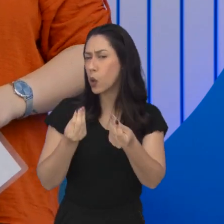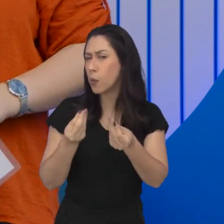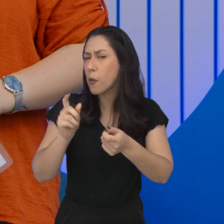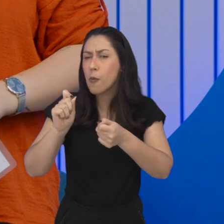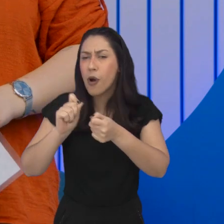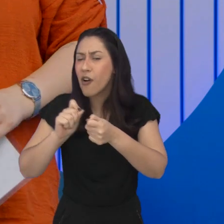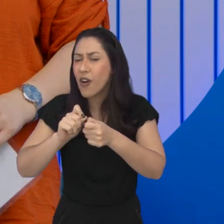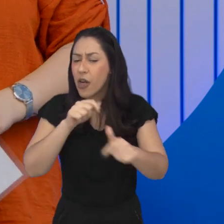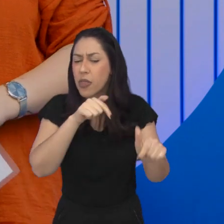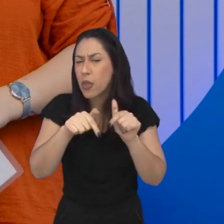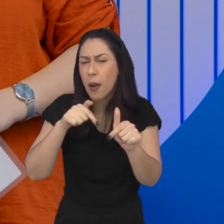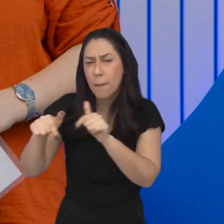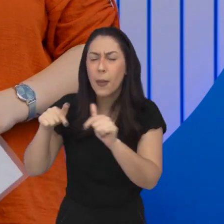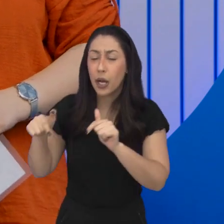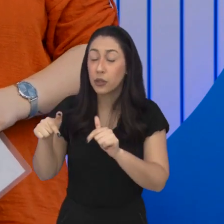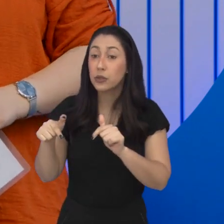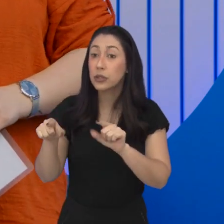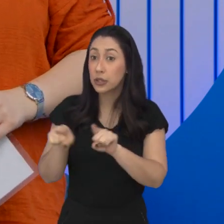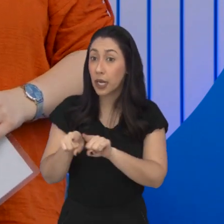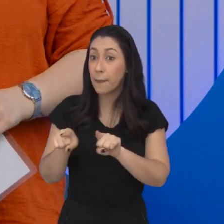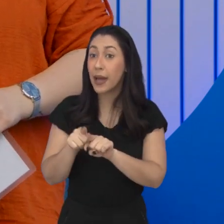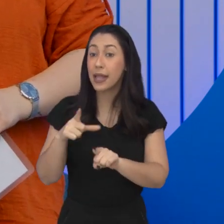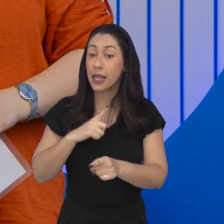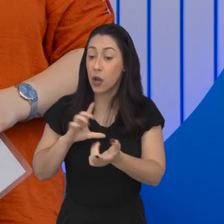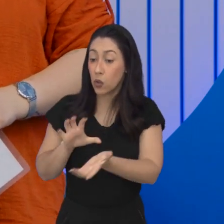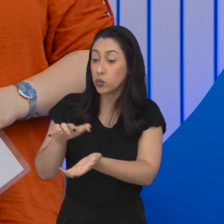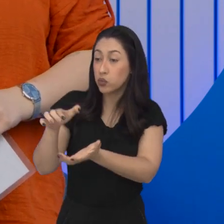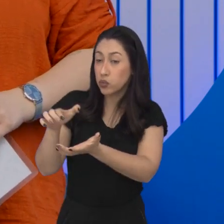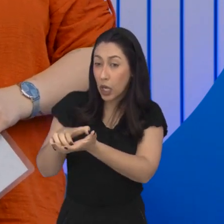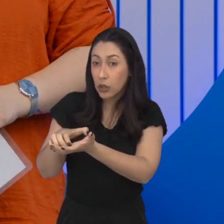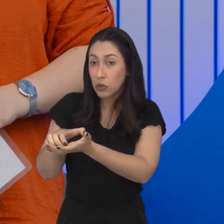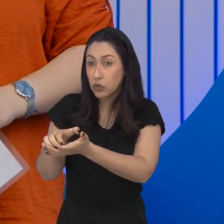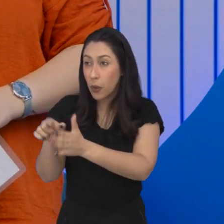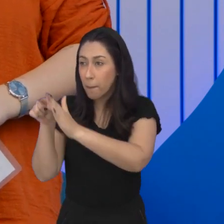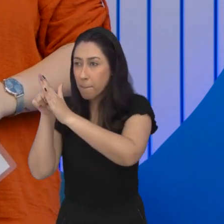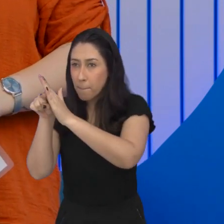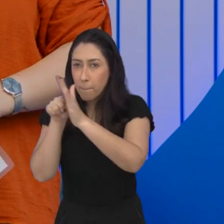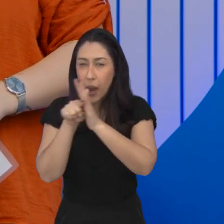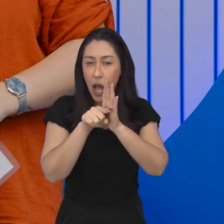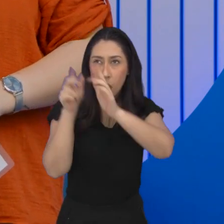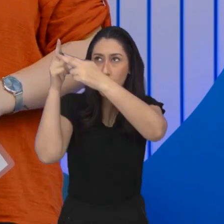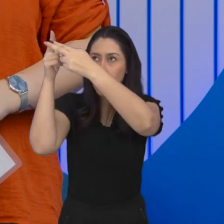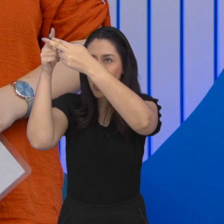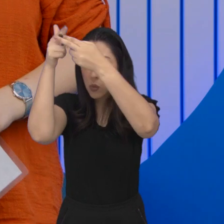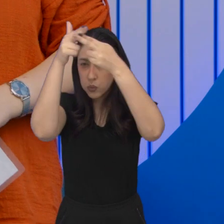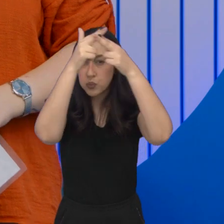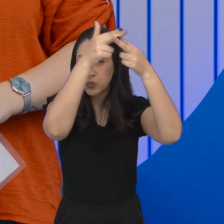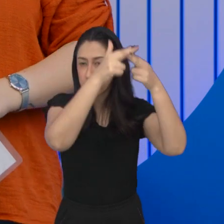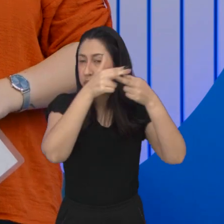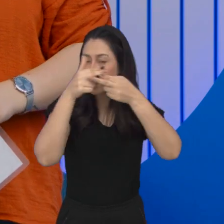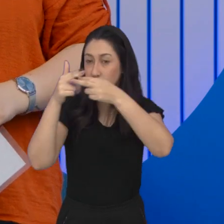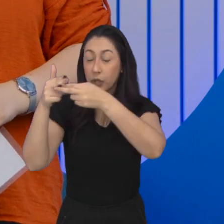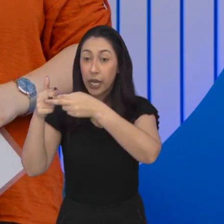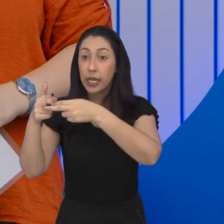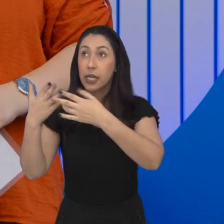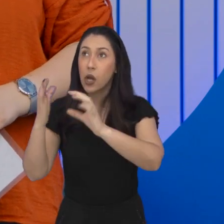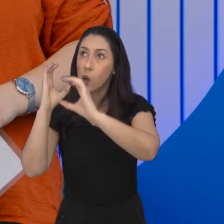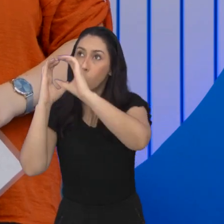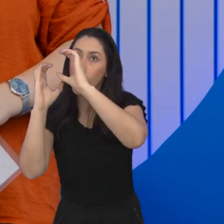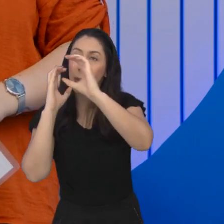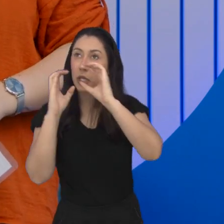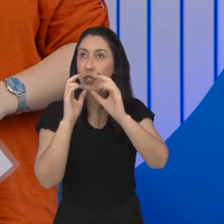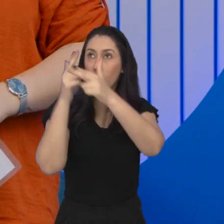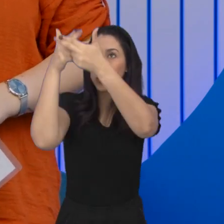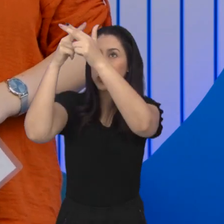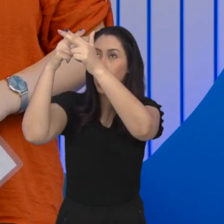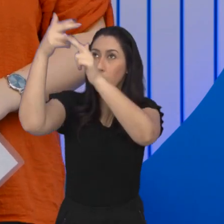realização de todos esses trabalhos, uma das fontes de informação é o Centro de Rastreio e Controle de Satélites. Ele é o ponto de comunicação entre